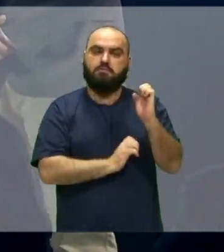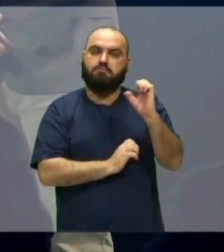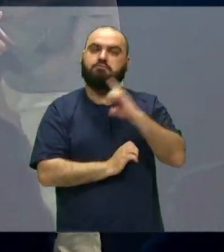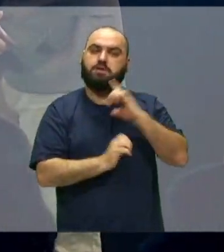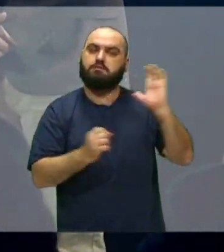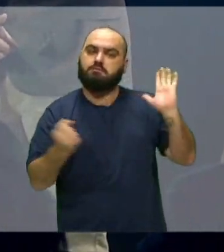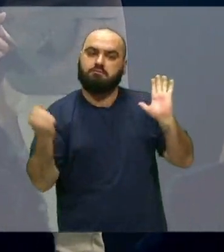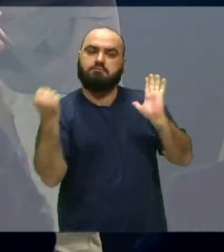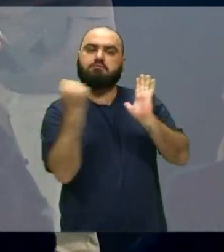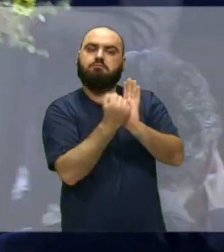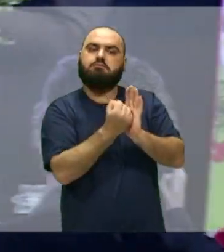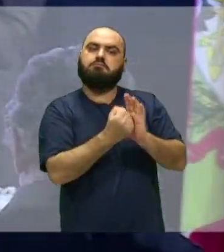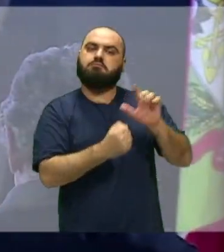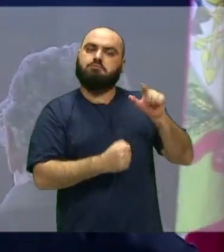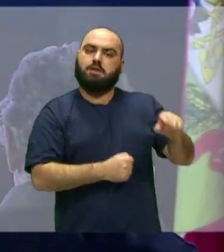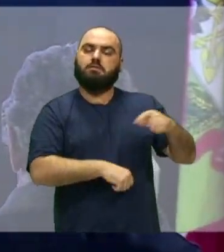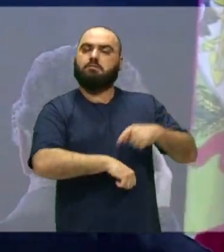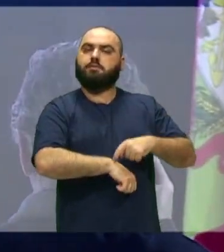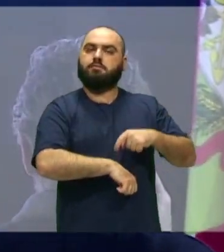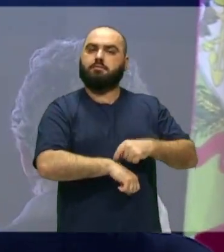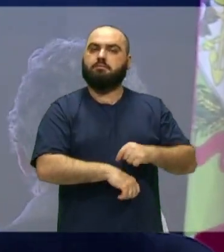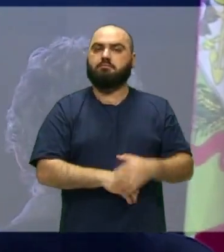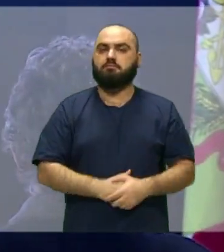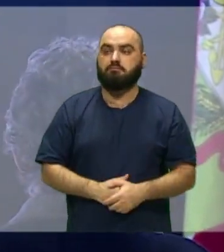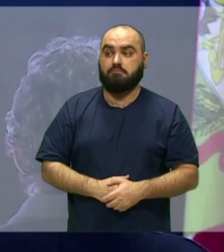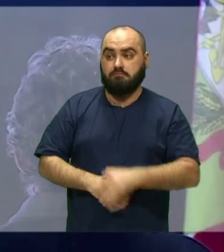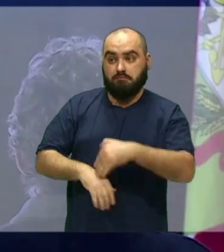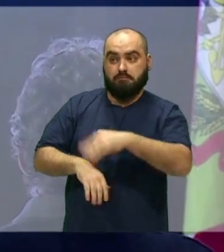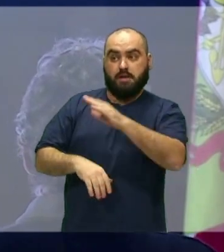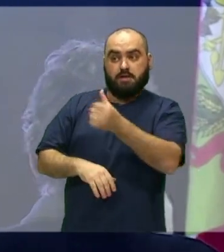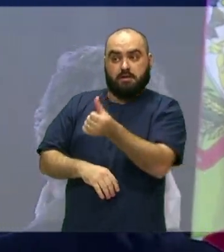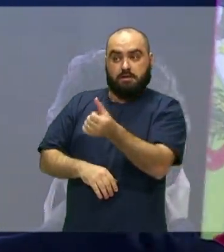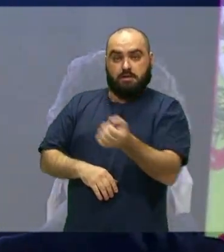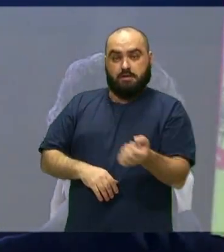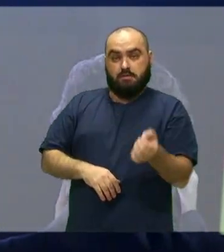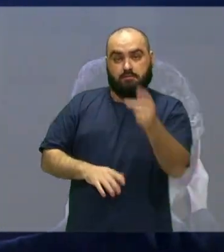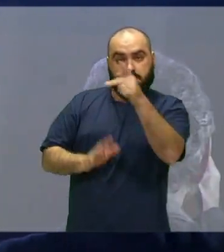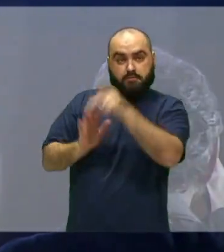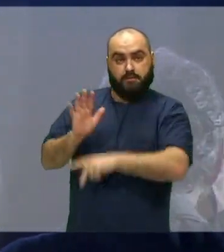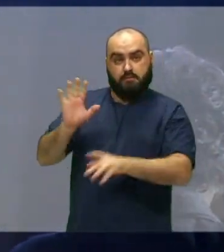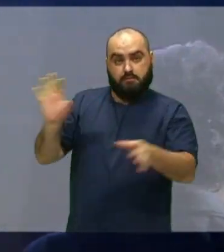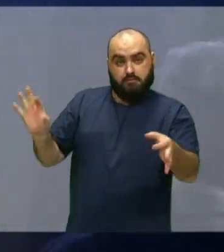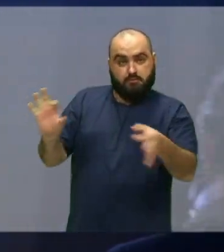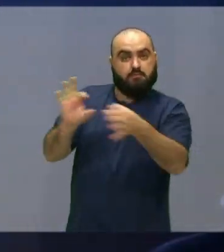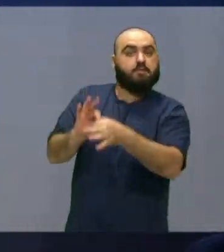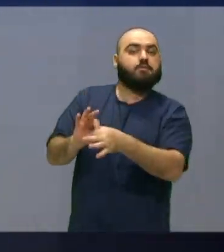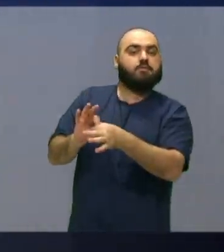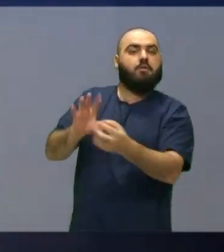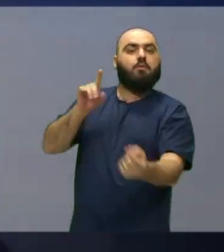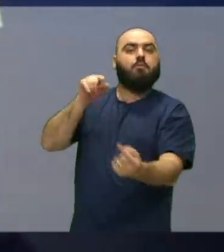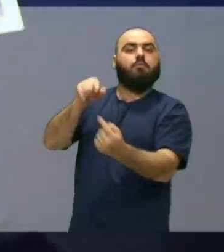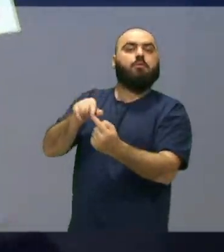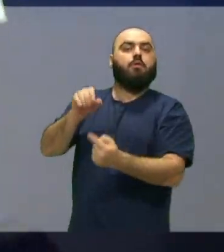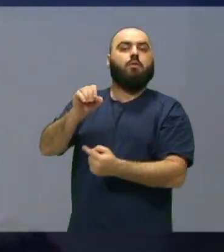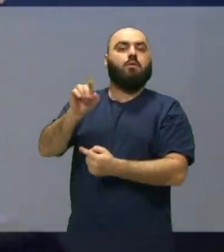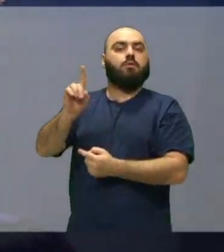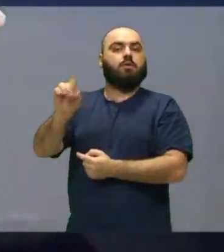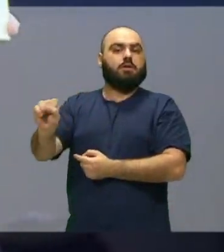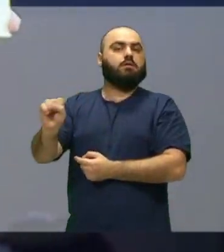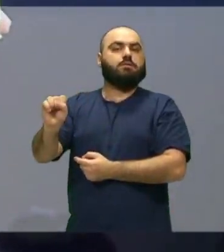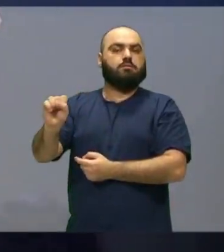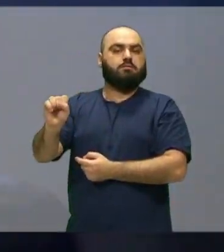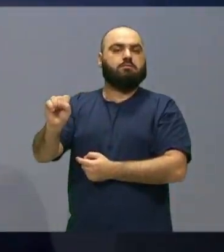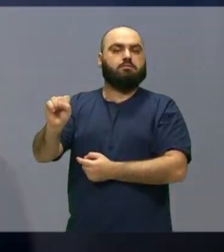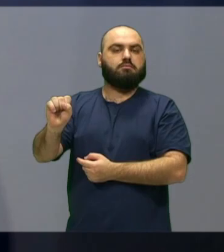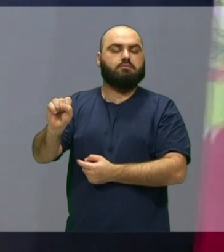edição do programa foram mais de 600 projetos vinculados aos objetivos do desenvolvimento